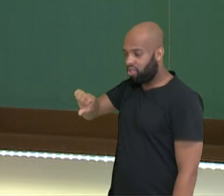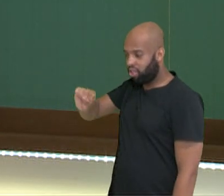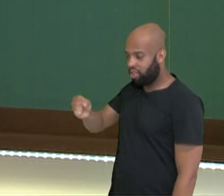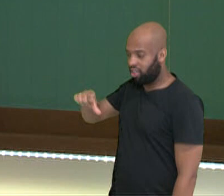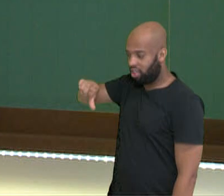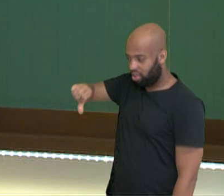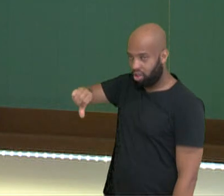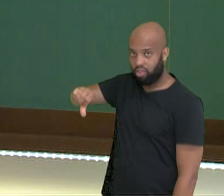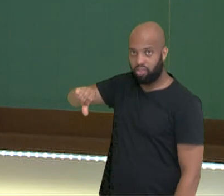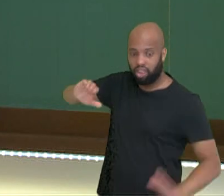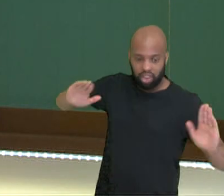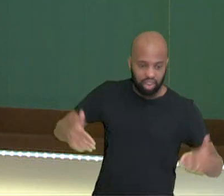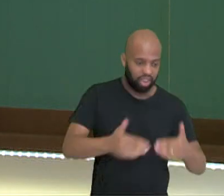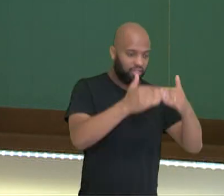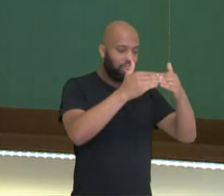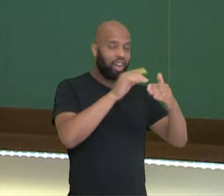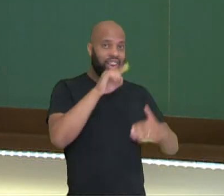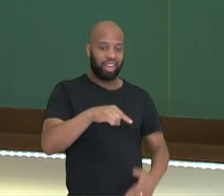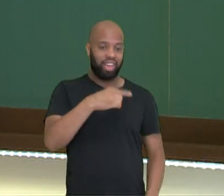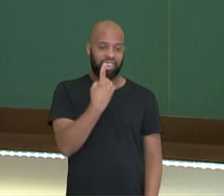7,89 equivale a